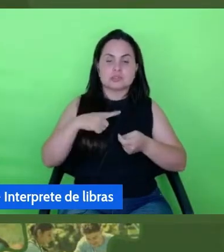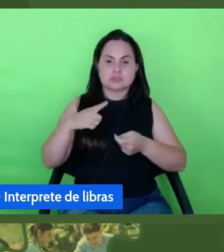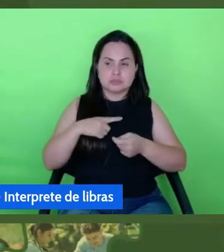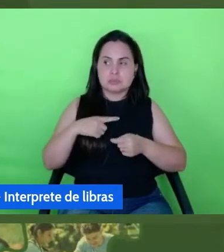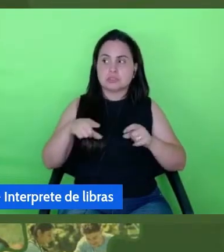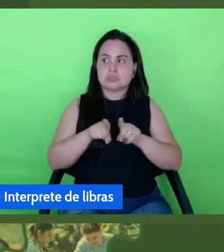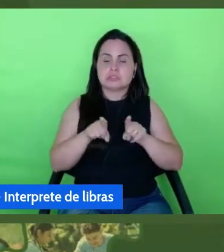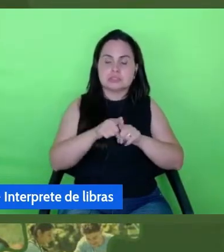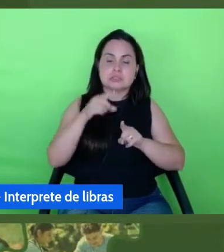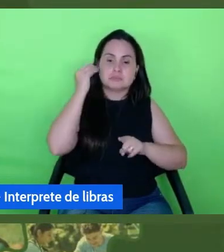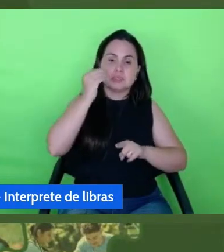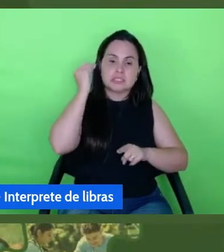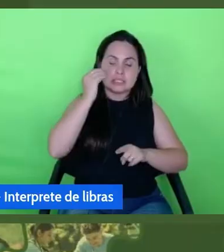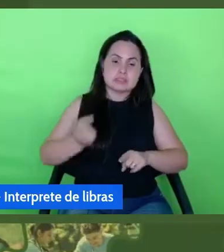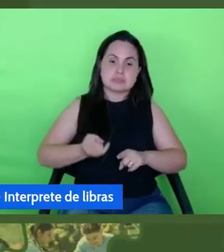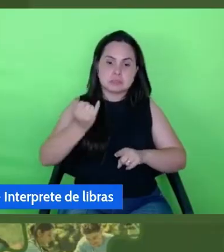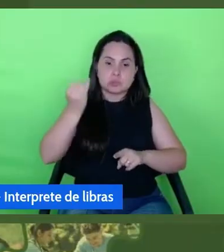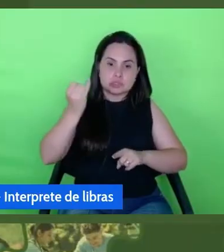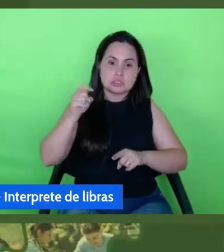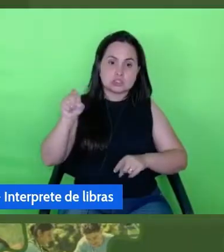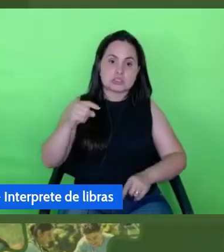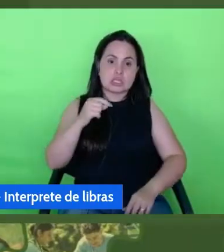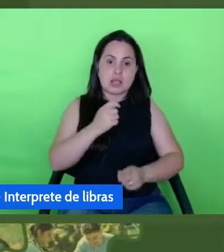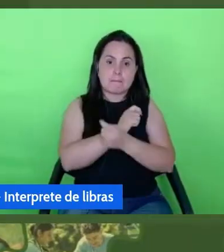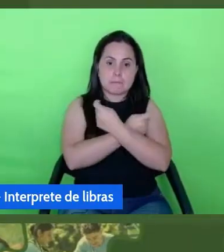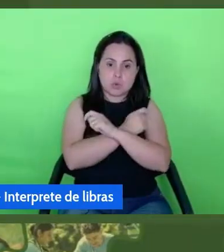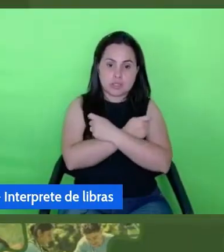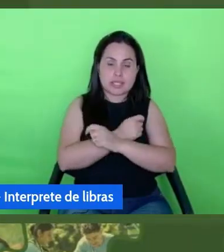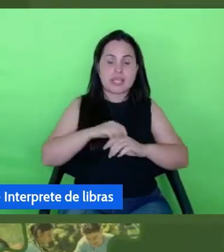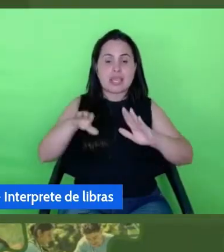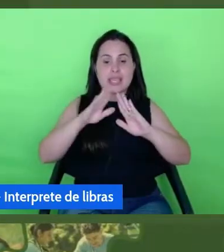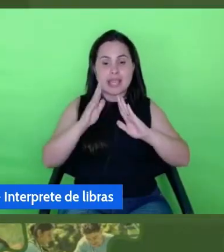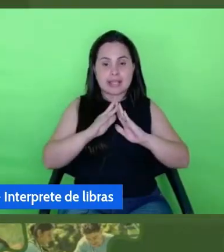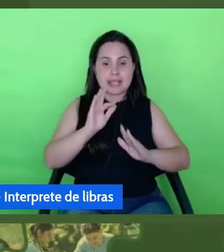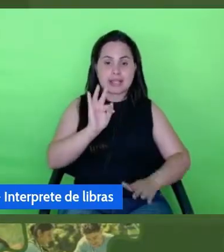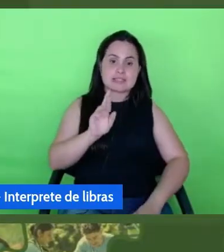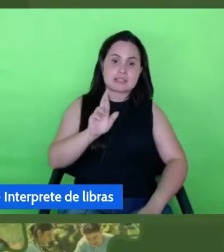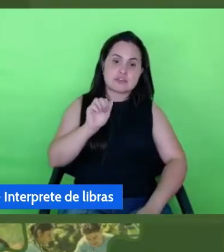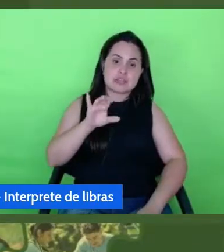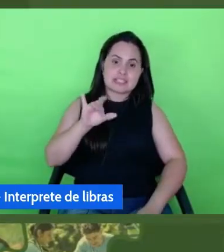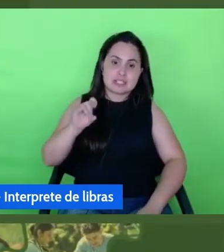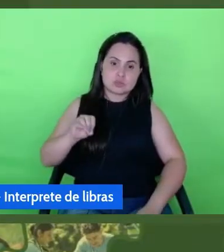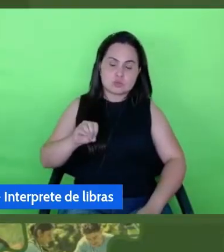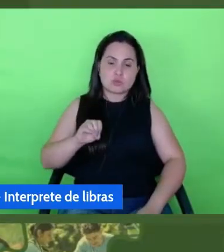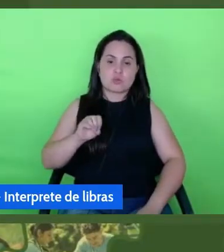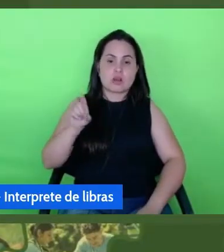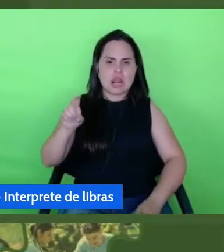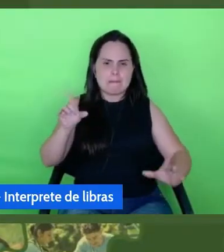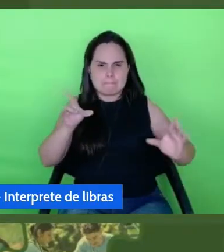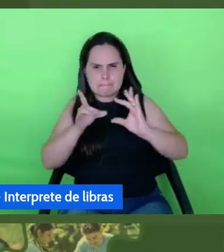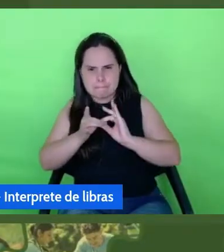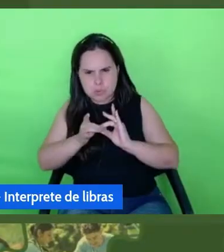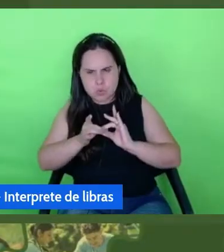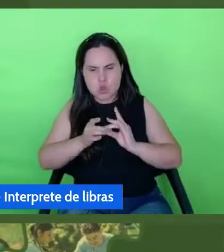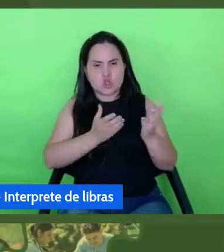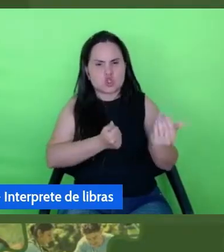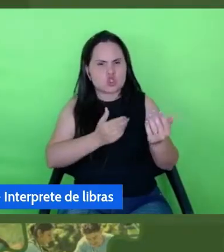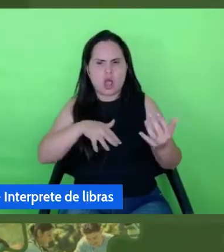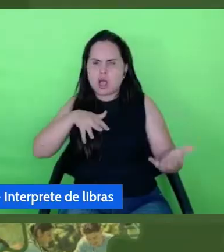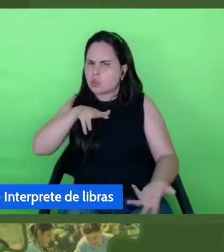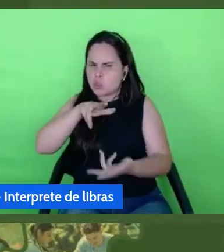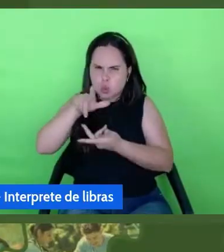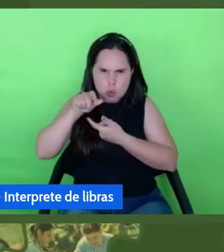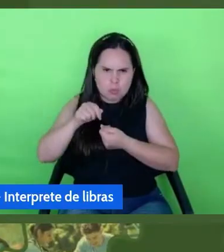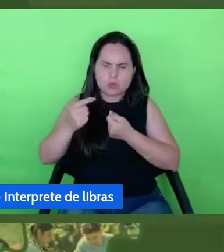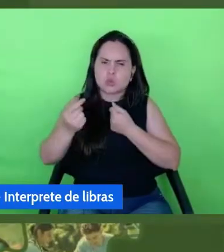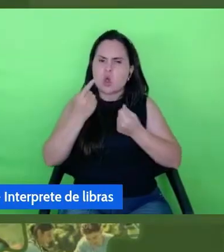experiência importantíssima aí para quem está na PUC. São as casas de Francisco e Clara, que conectam jovens universitários do mundo inteiro,